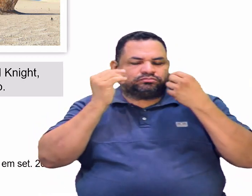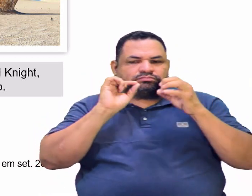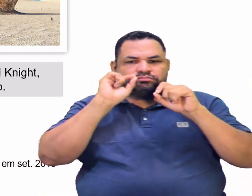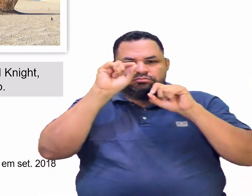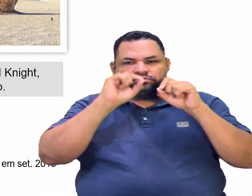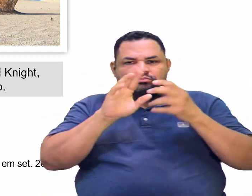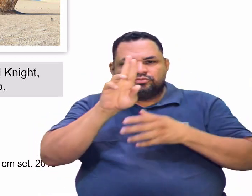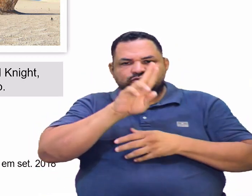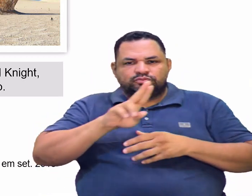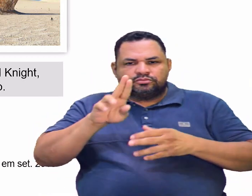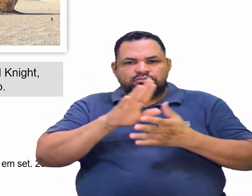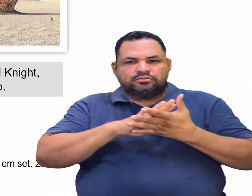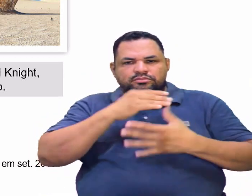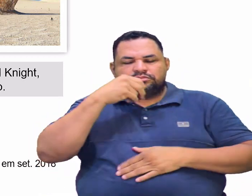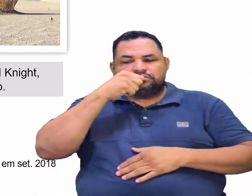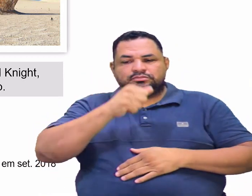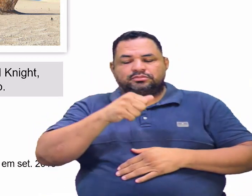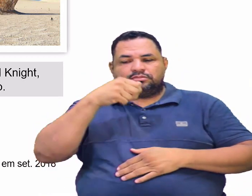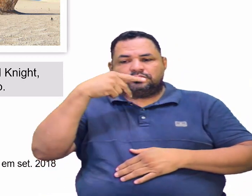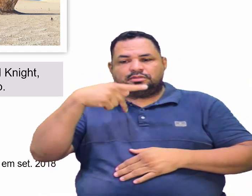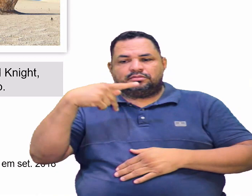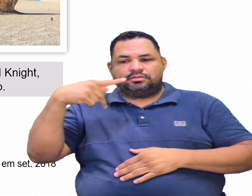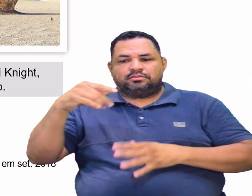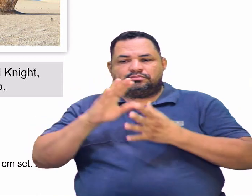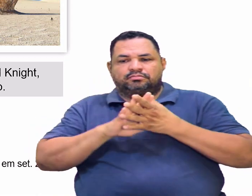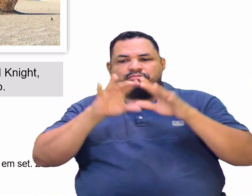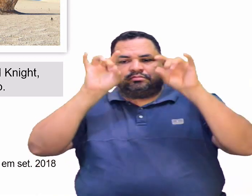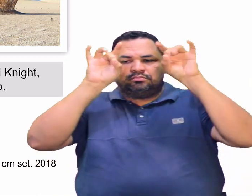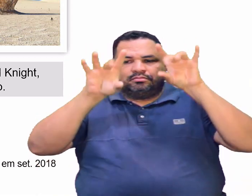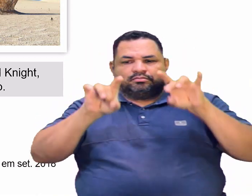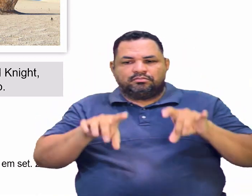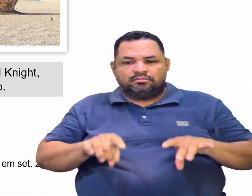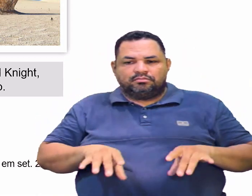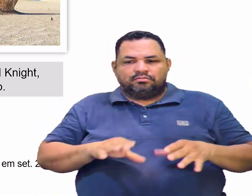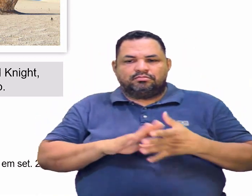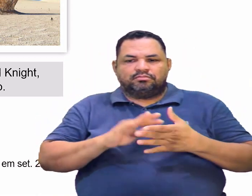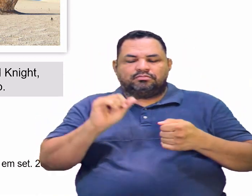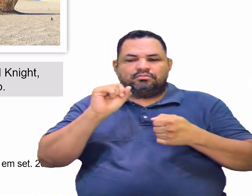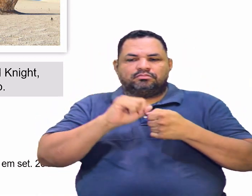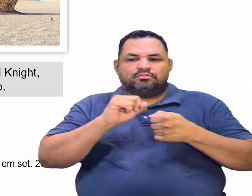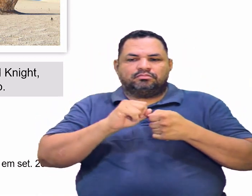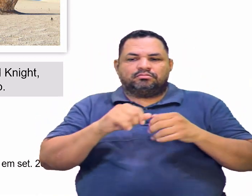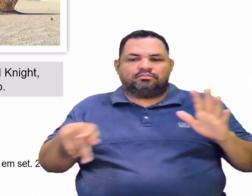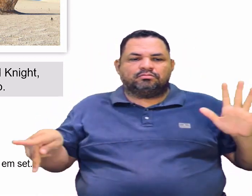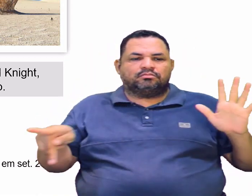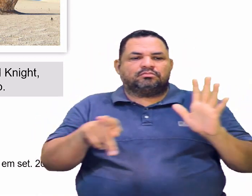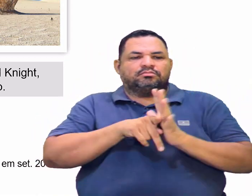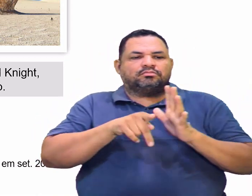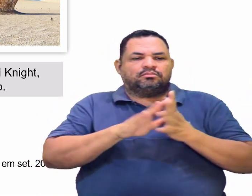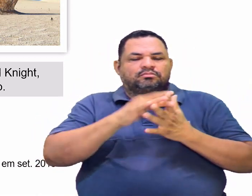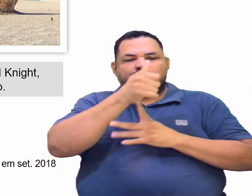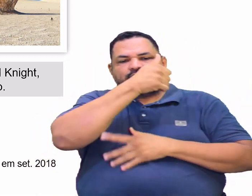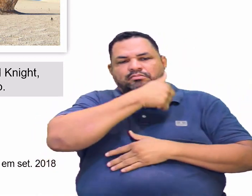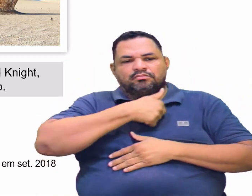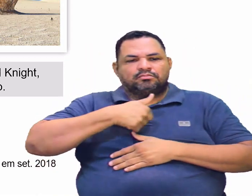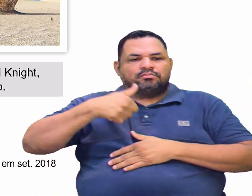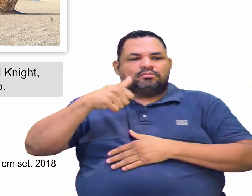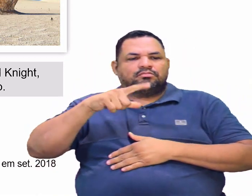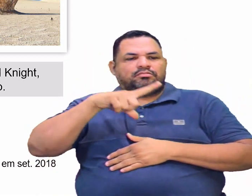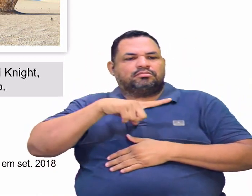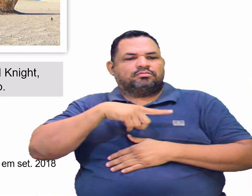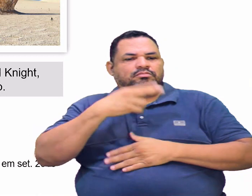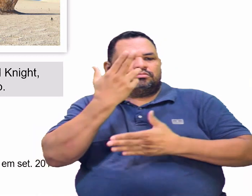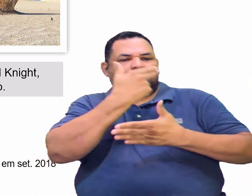fotos através de alguns aplicativos especialmente criados para isso aí, né? Então vem o desenho,